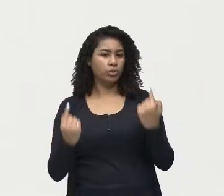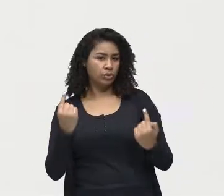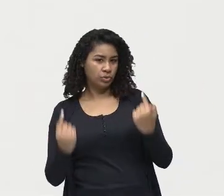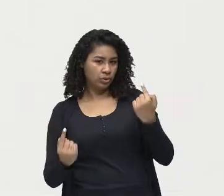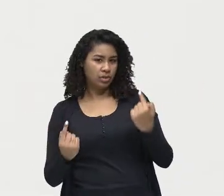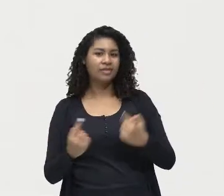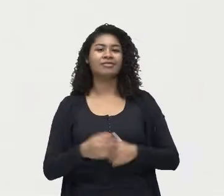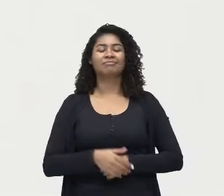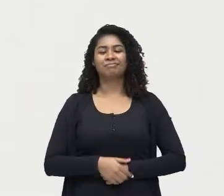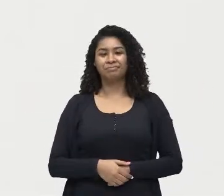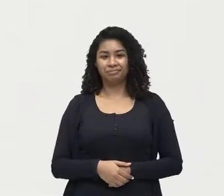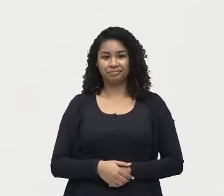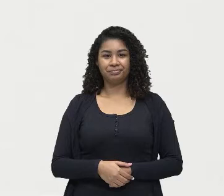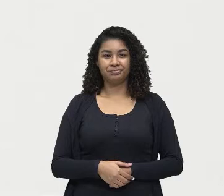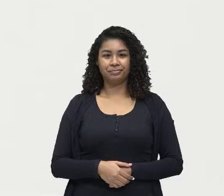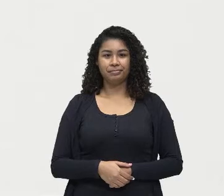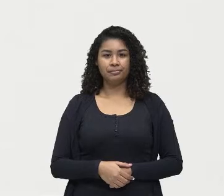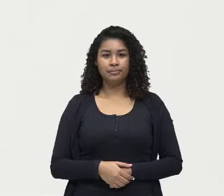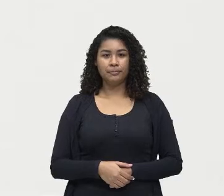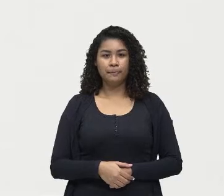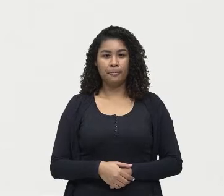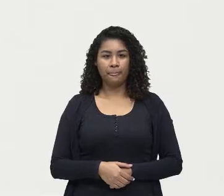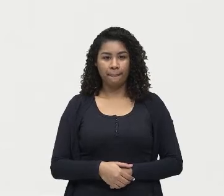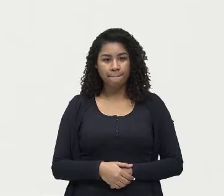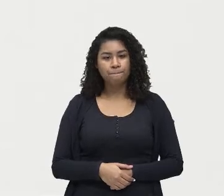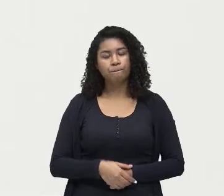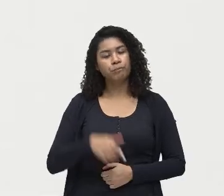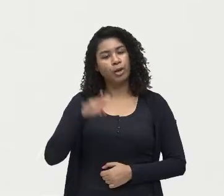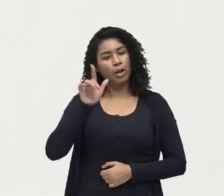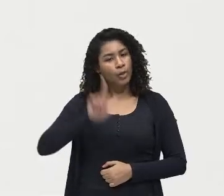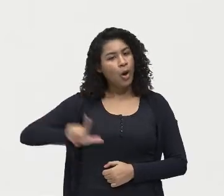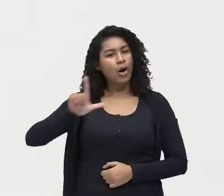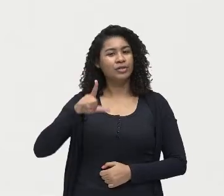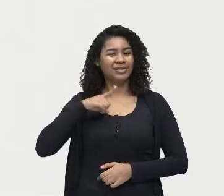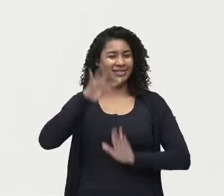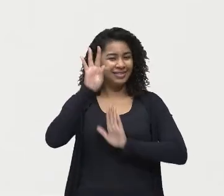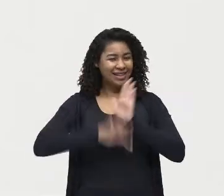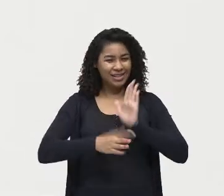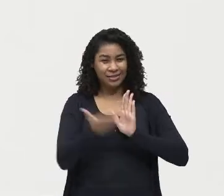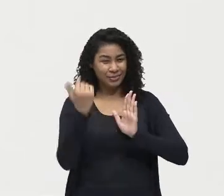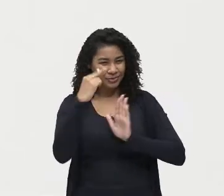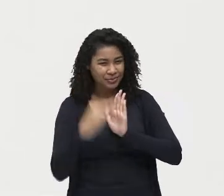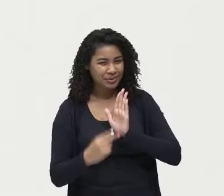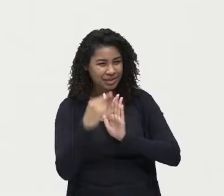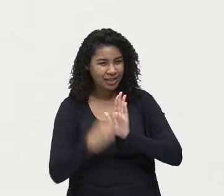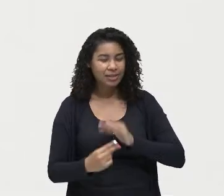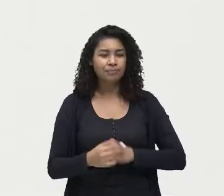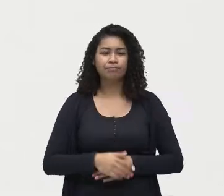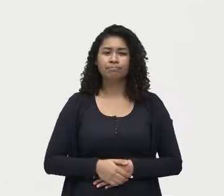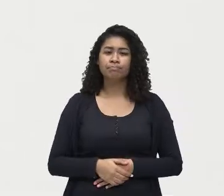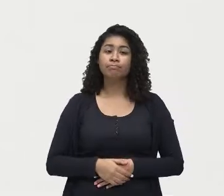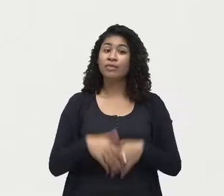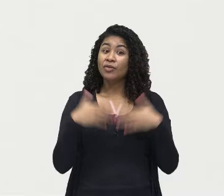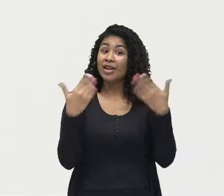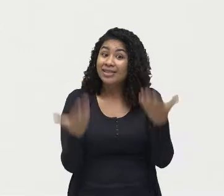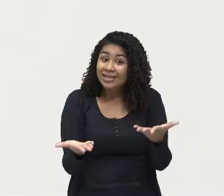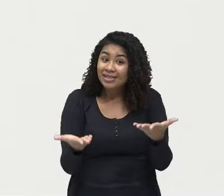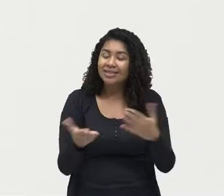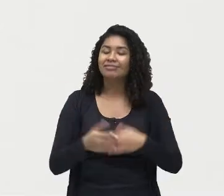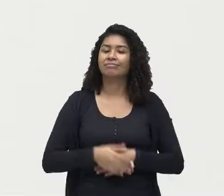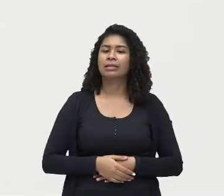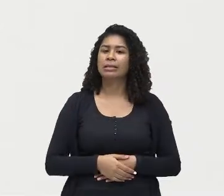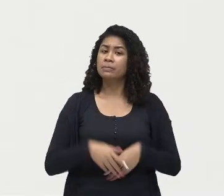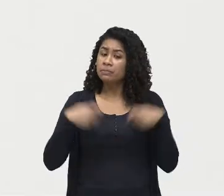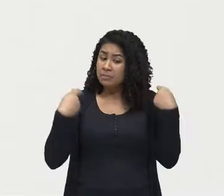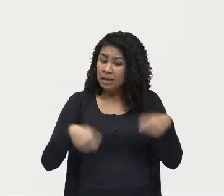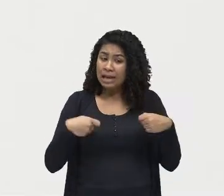de condição. Agora, claro, nós temos um texto e vamos explorar. Olha aqui, foi assim. Assim tinha que